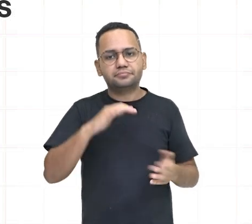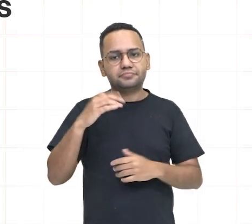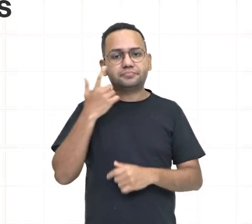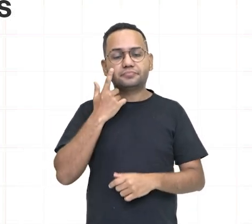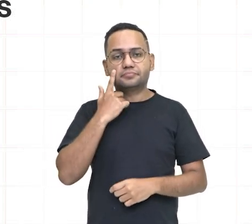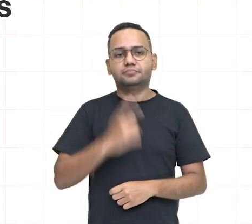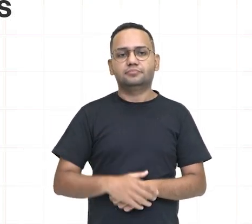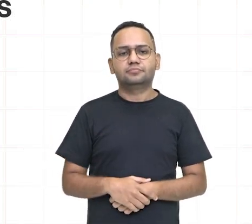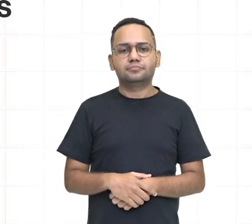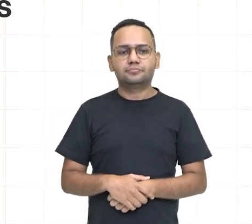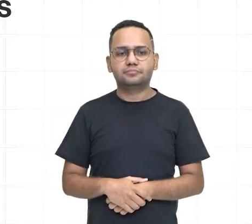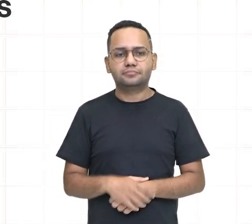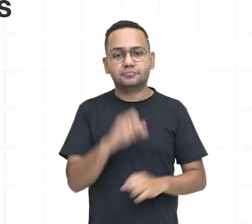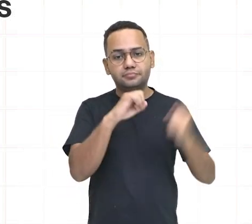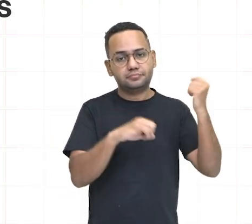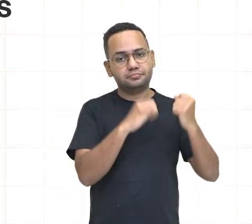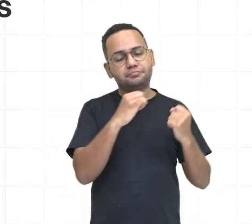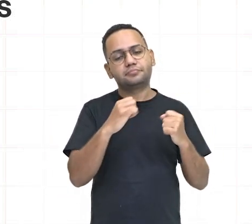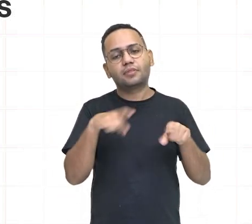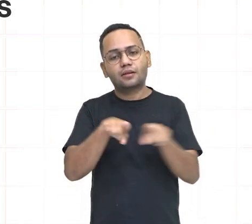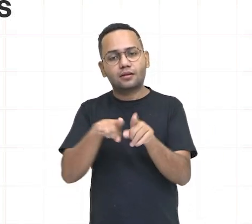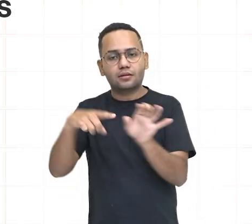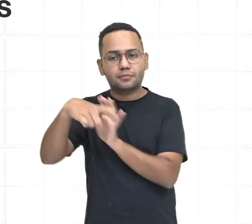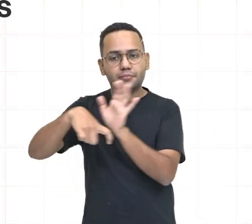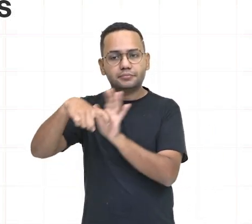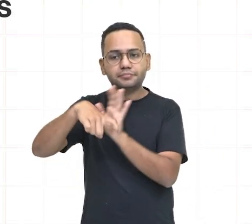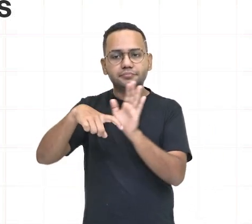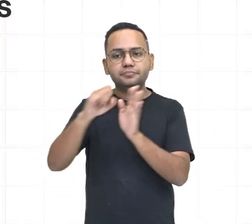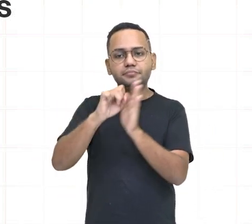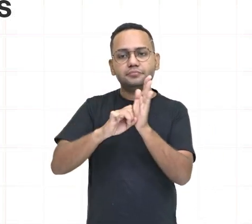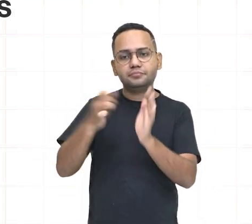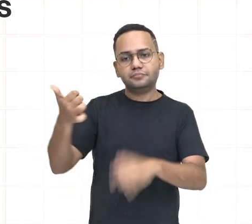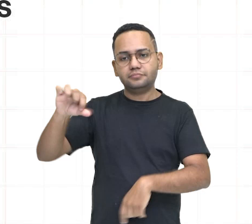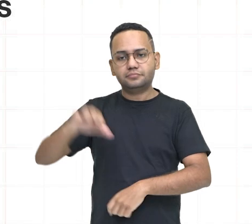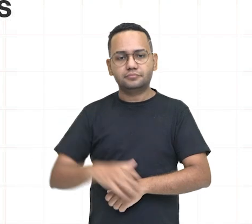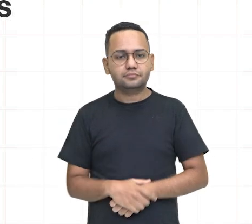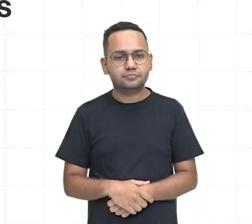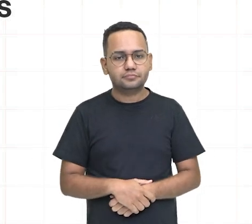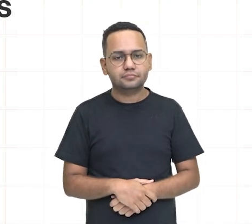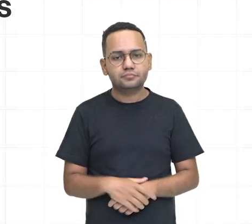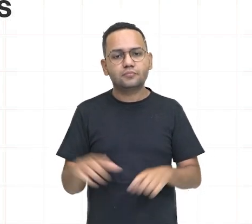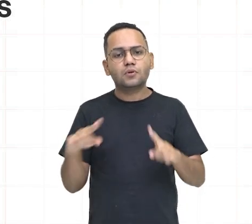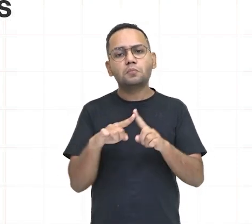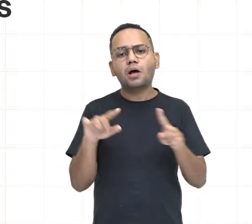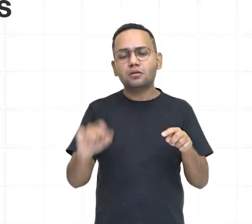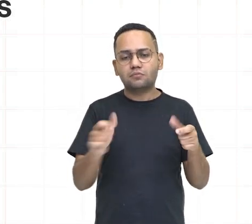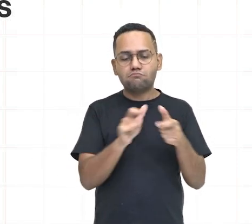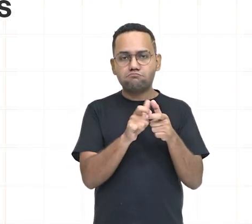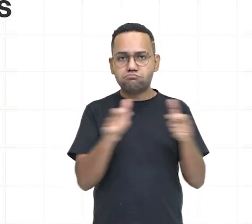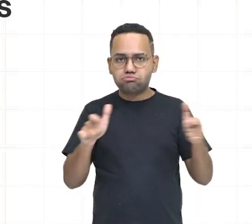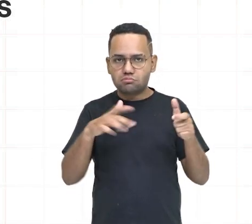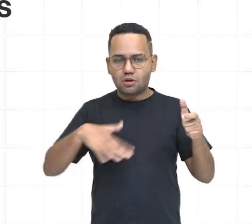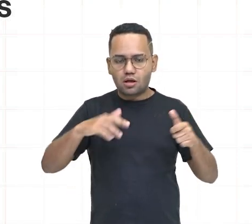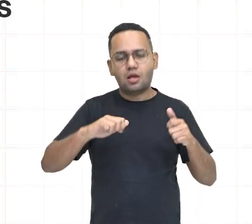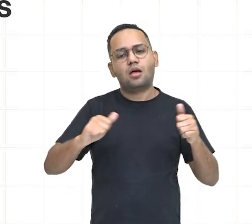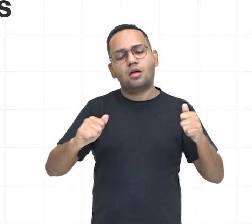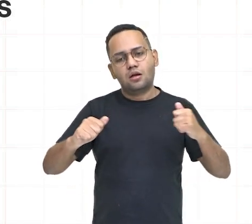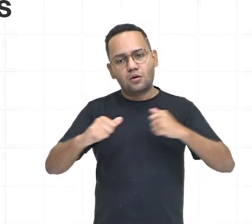sobre industrialização e agropecuária. Desde o século XIX, com a crescente população